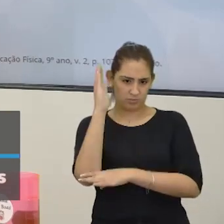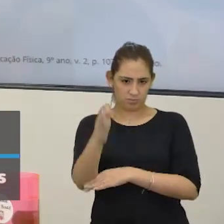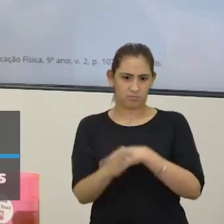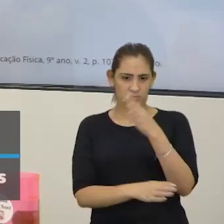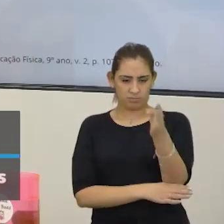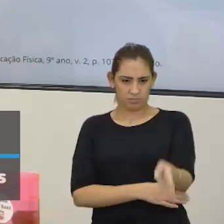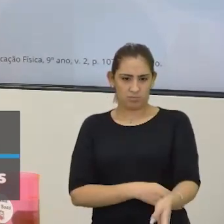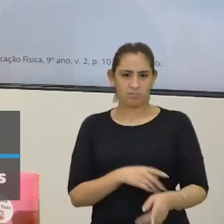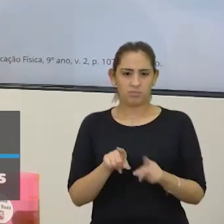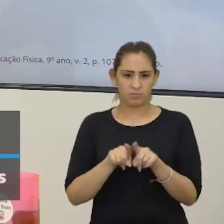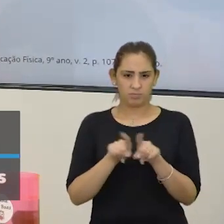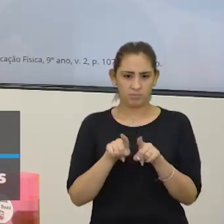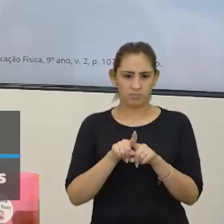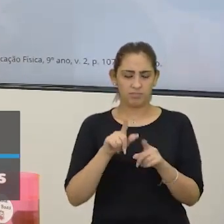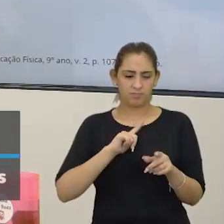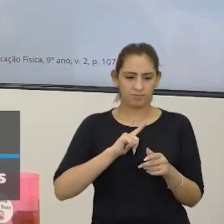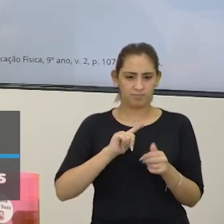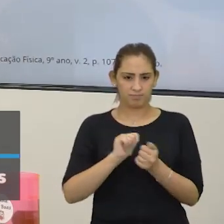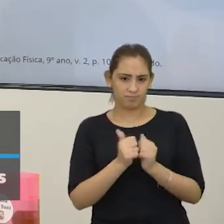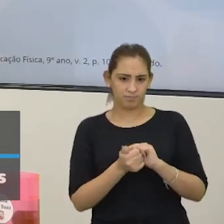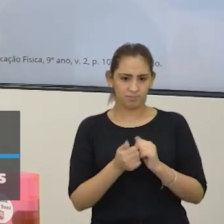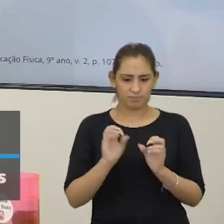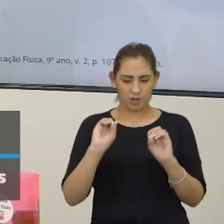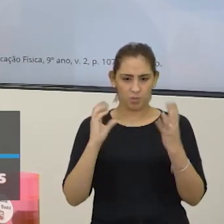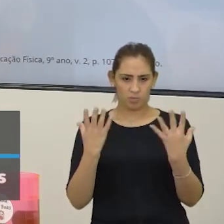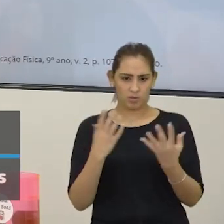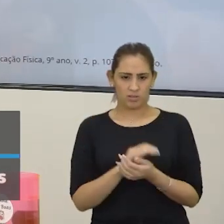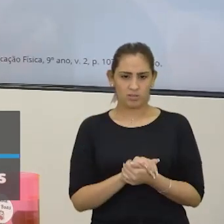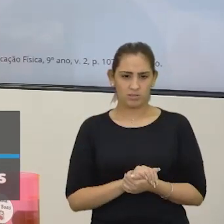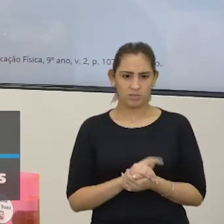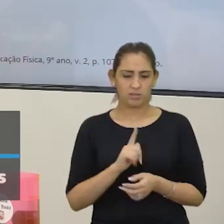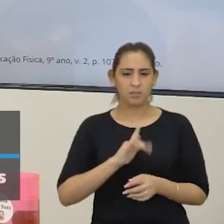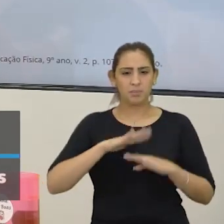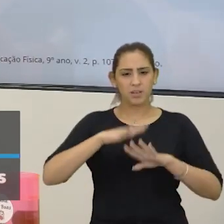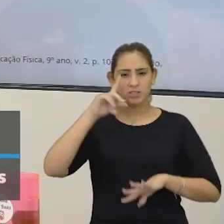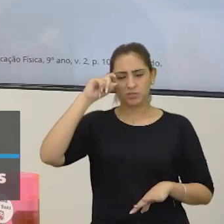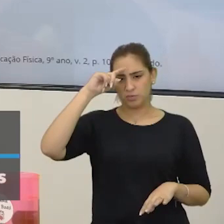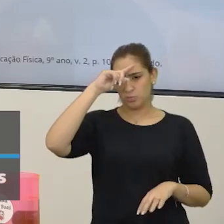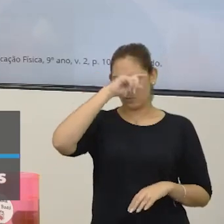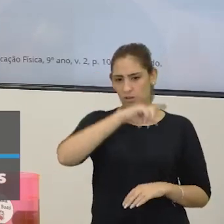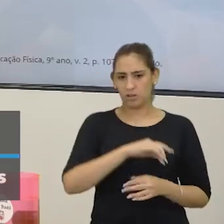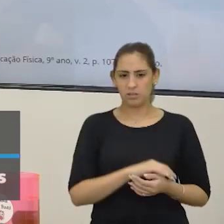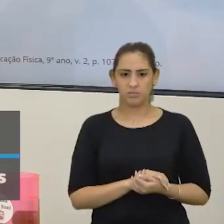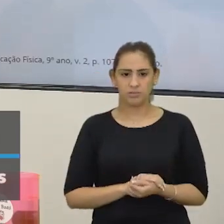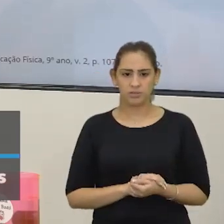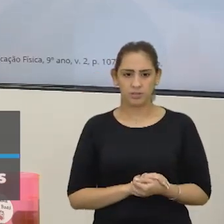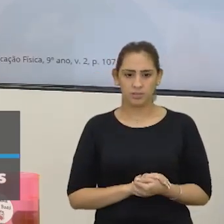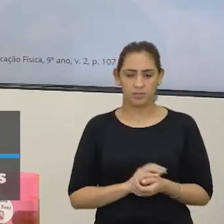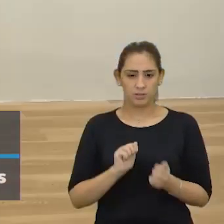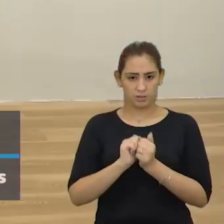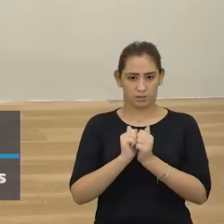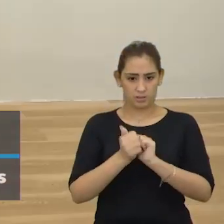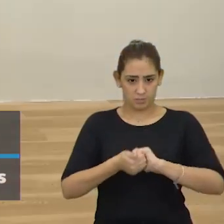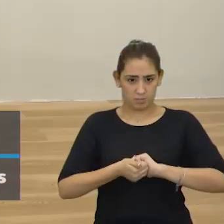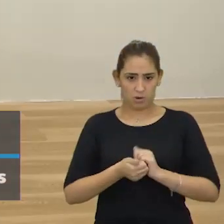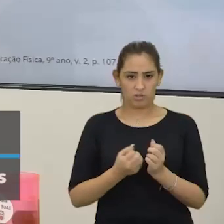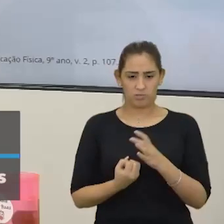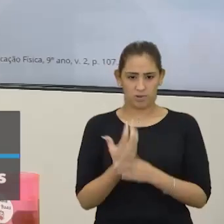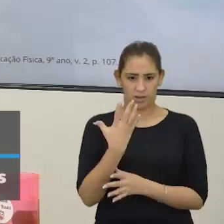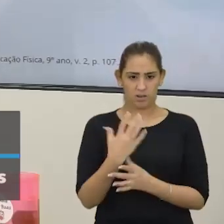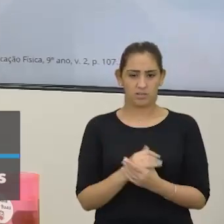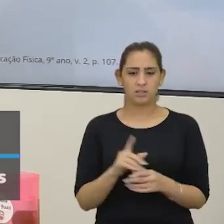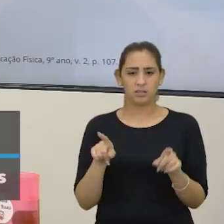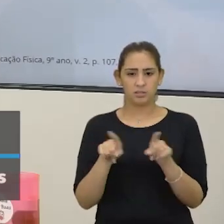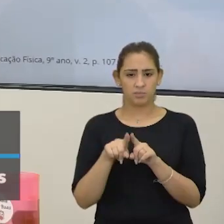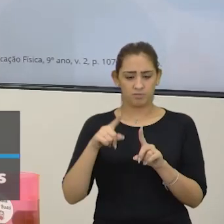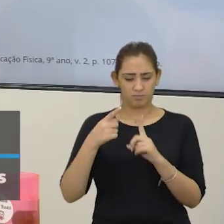algumas denominações para que isso aconteça, que se tenha mais dificuldade, né, em que o esporte ele apareça. Outra